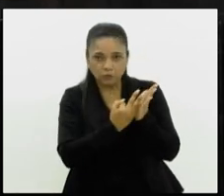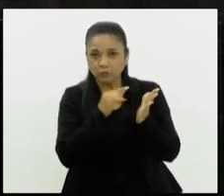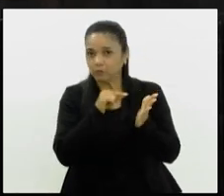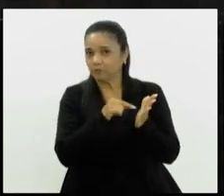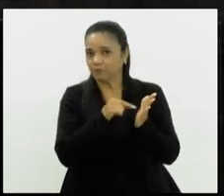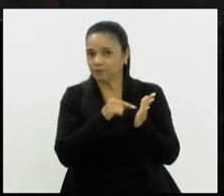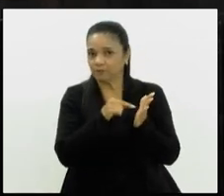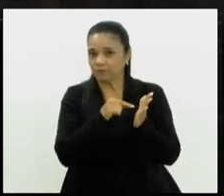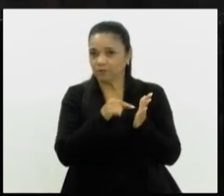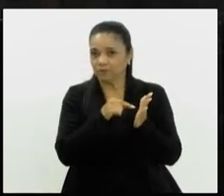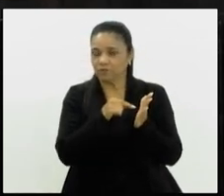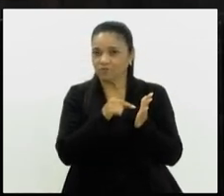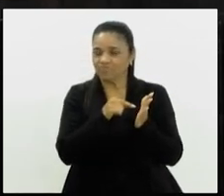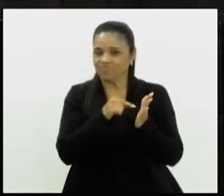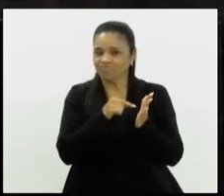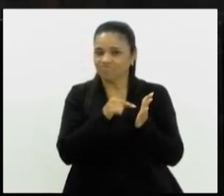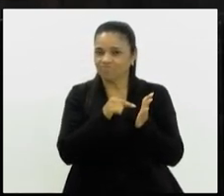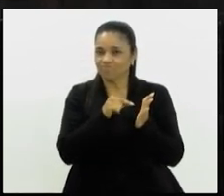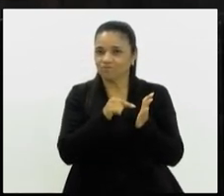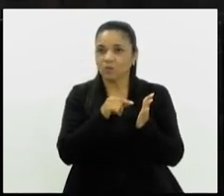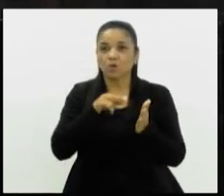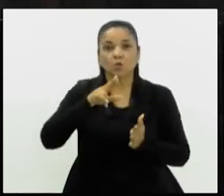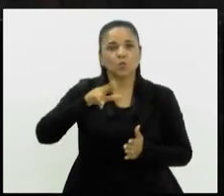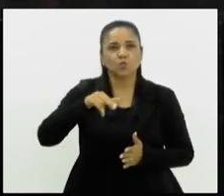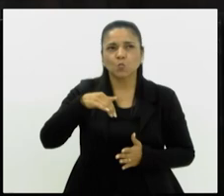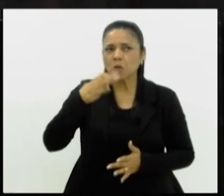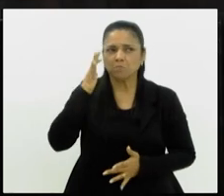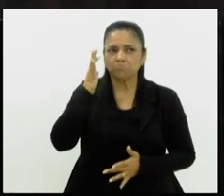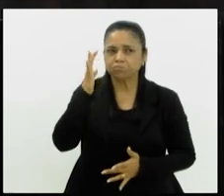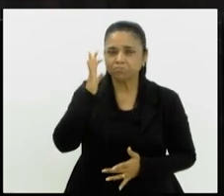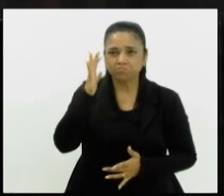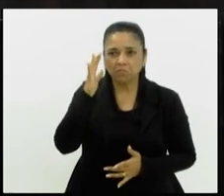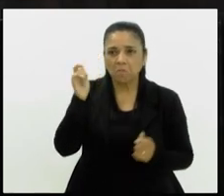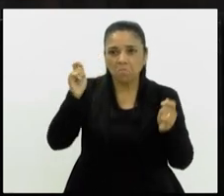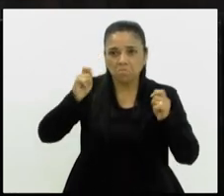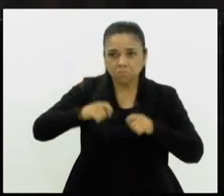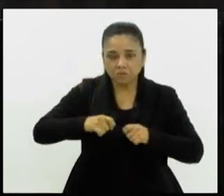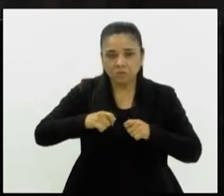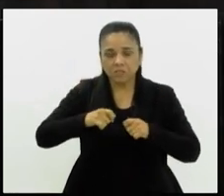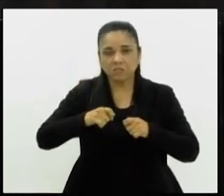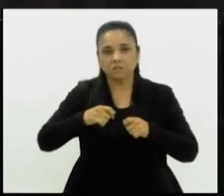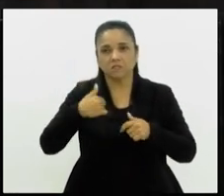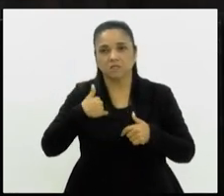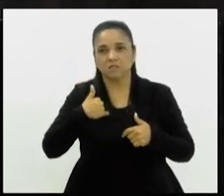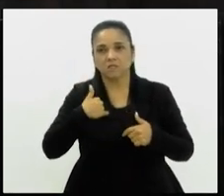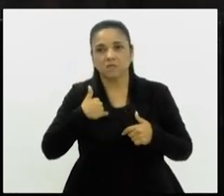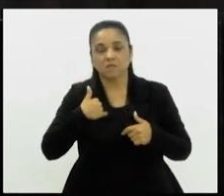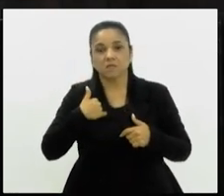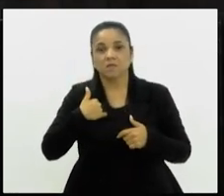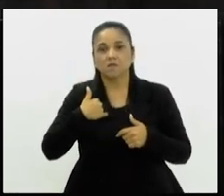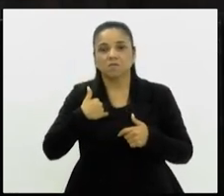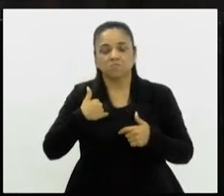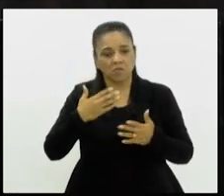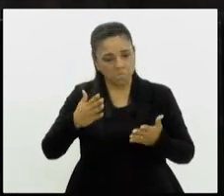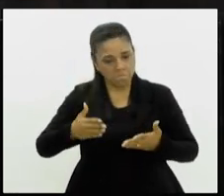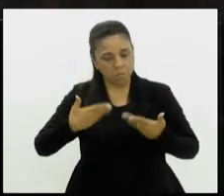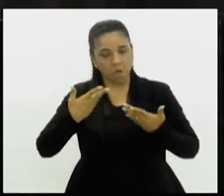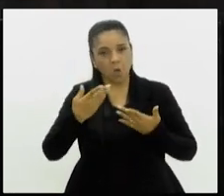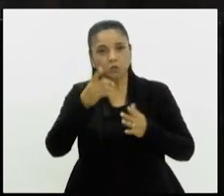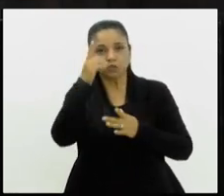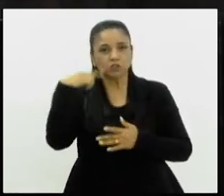que eu nunca imaginei que podia ser contemplado no direito